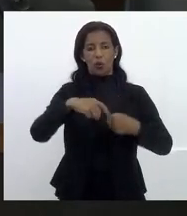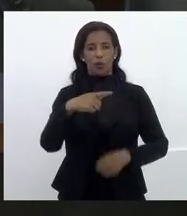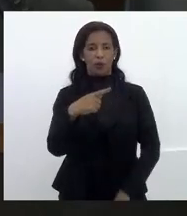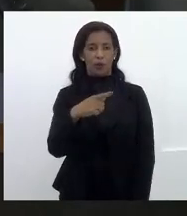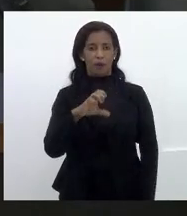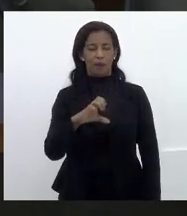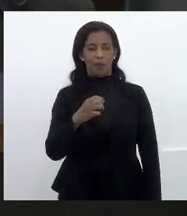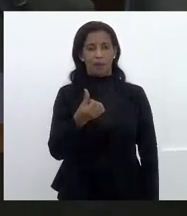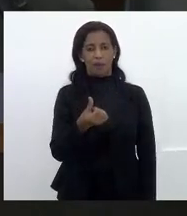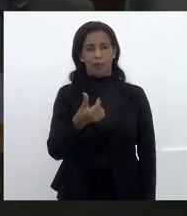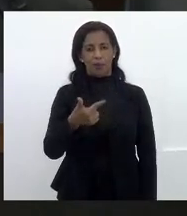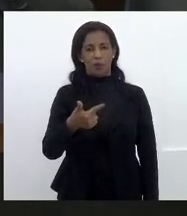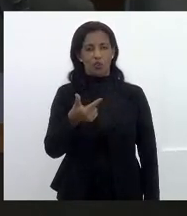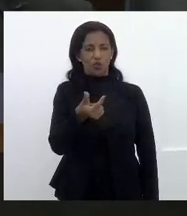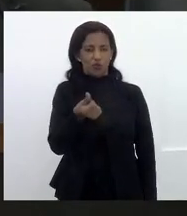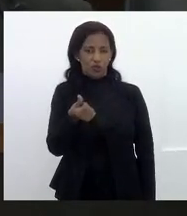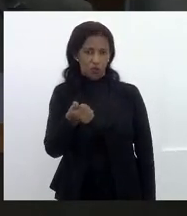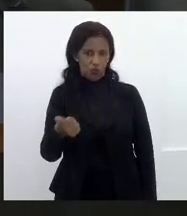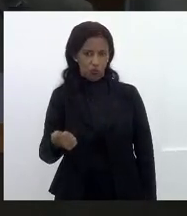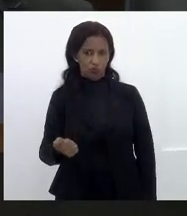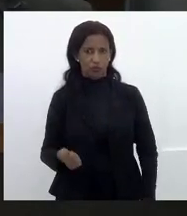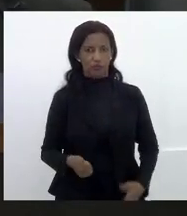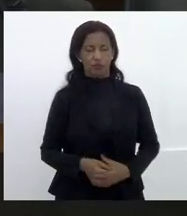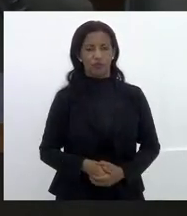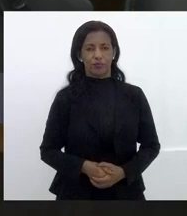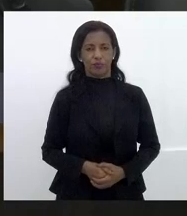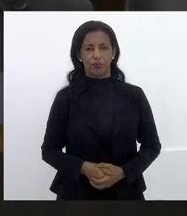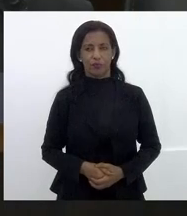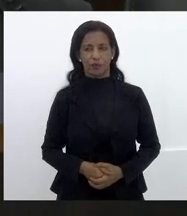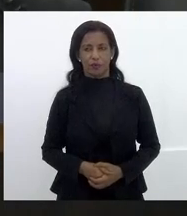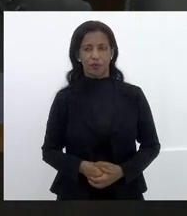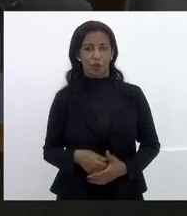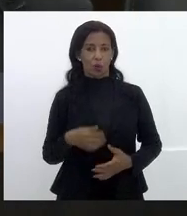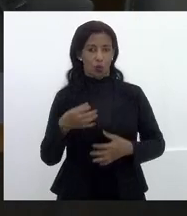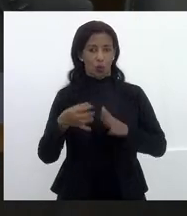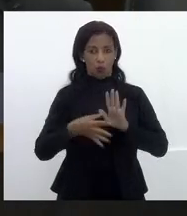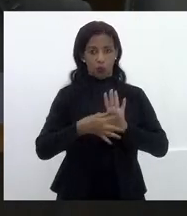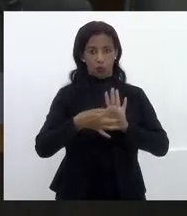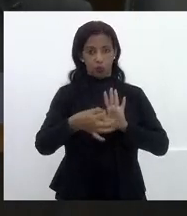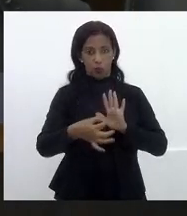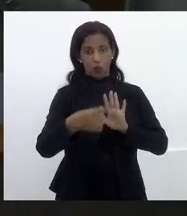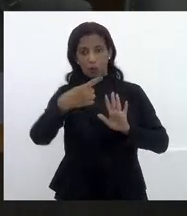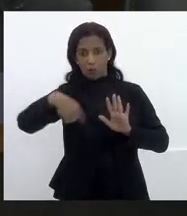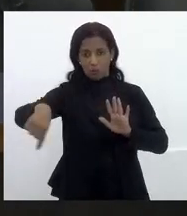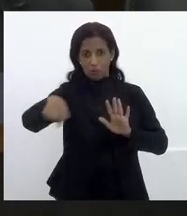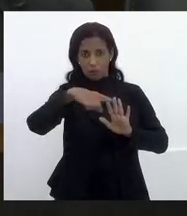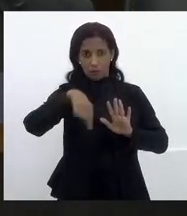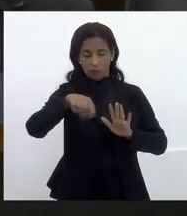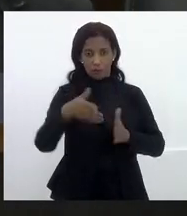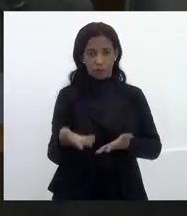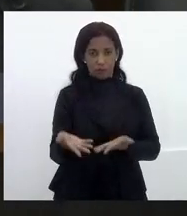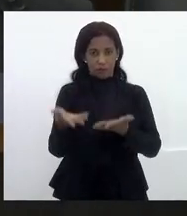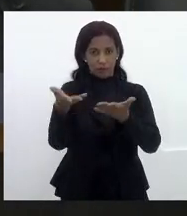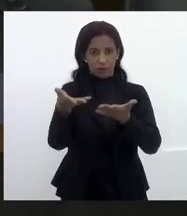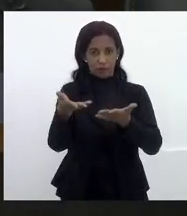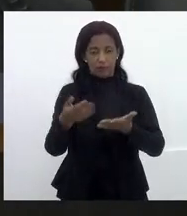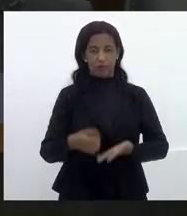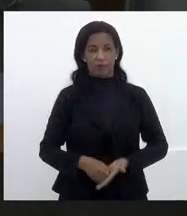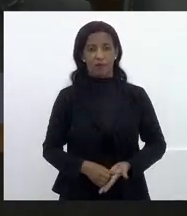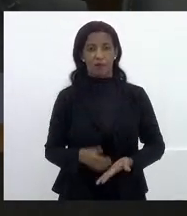PEC 62 2021 como sugestão para que vossas senhorias